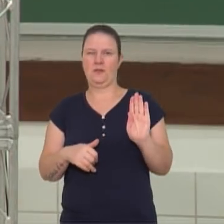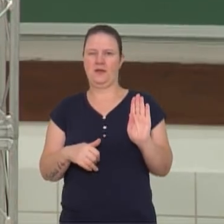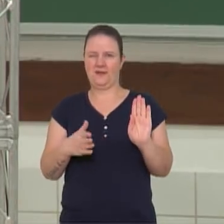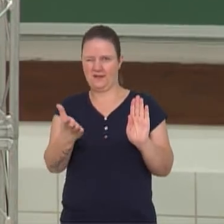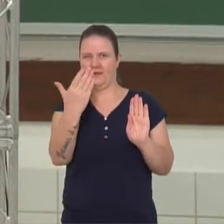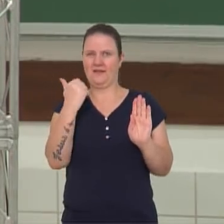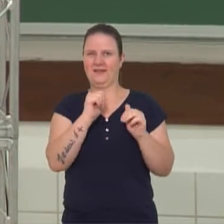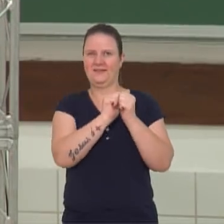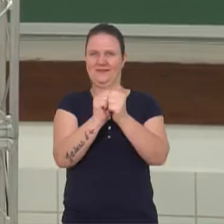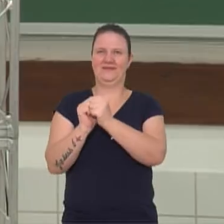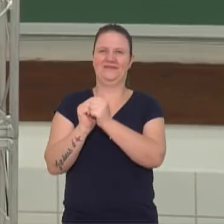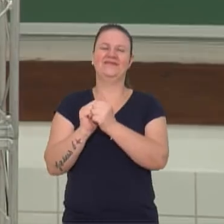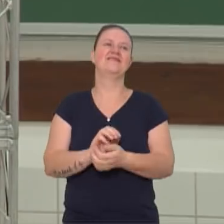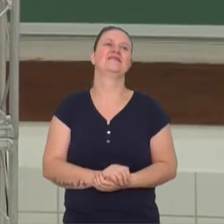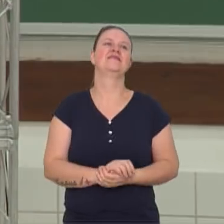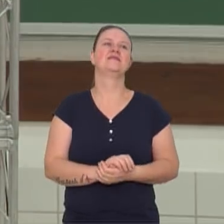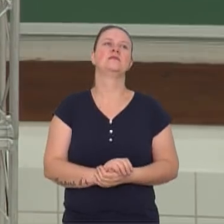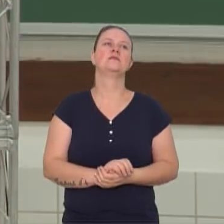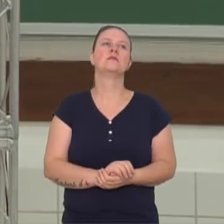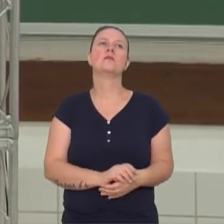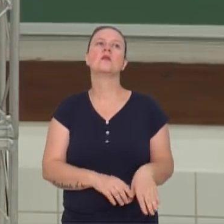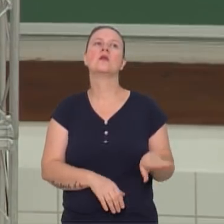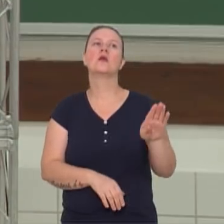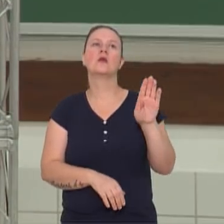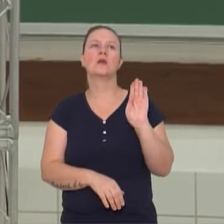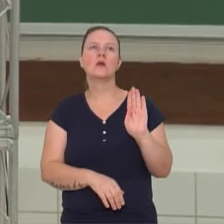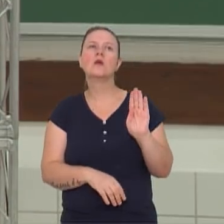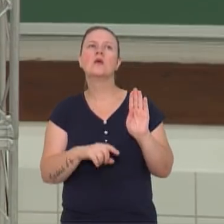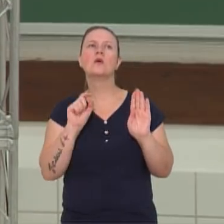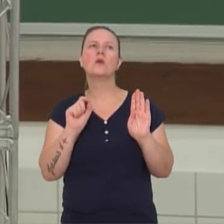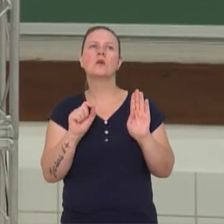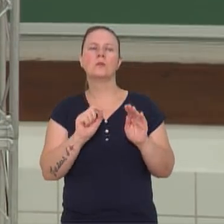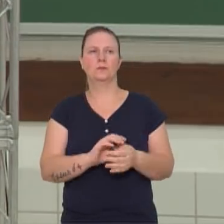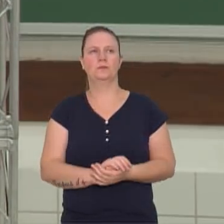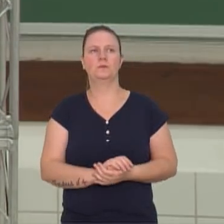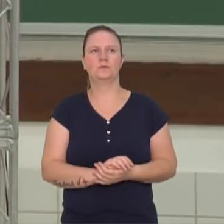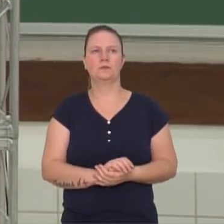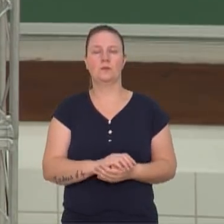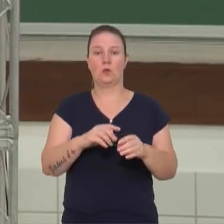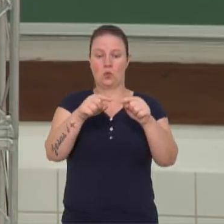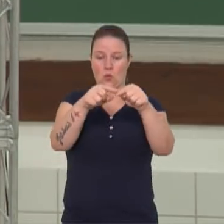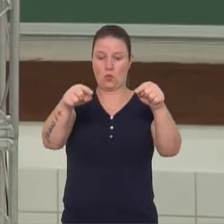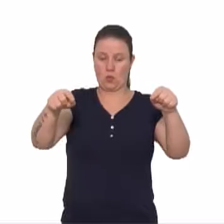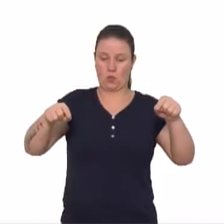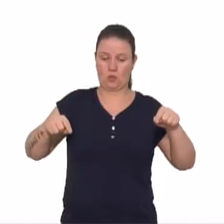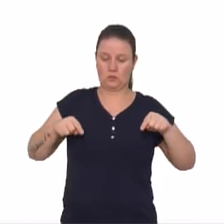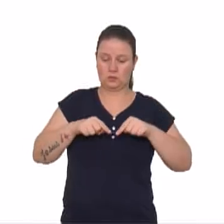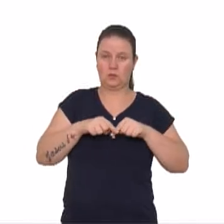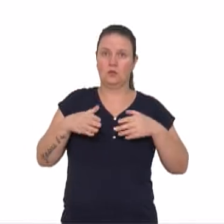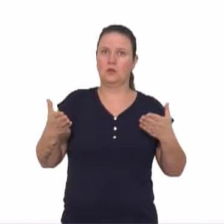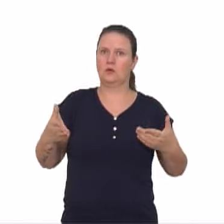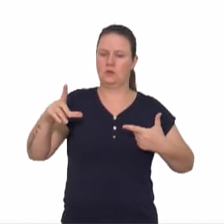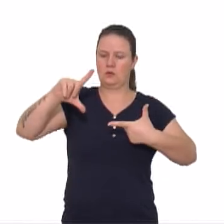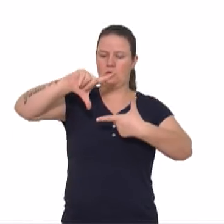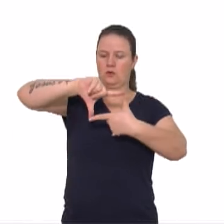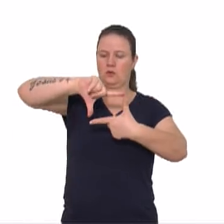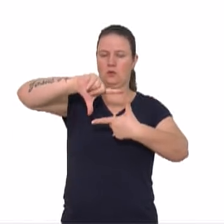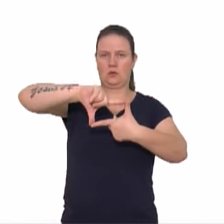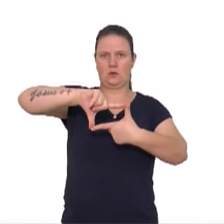B? Vamos lá. A B traz o quê? Um terreno